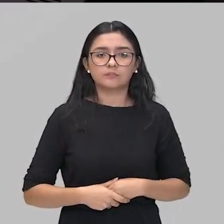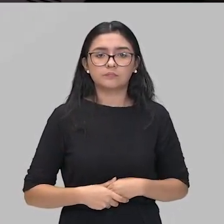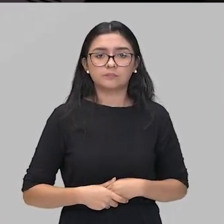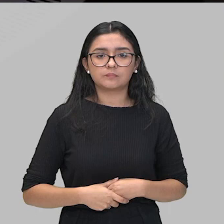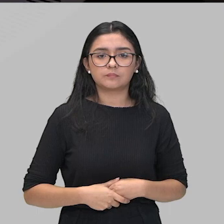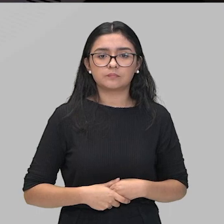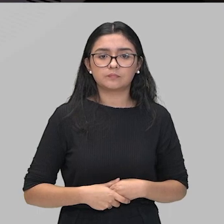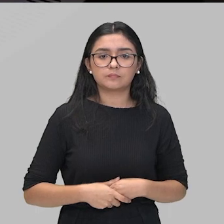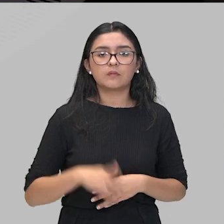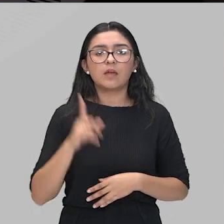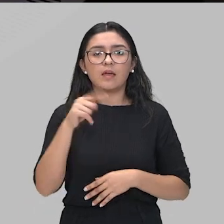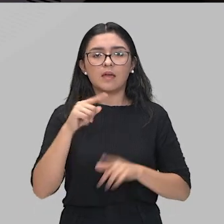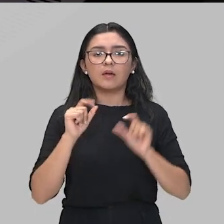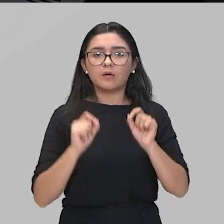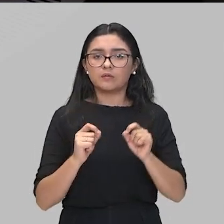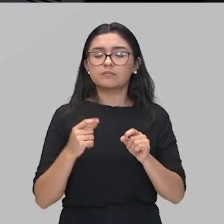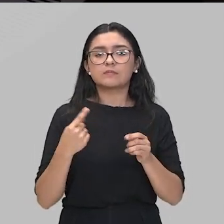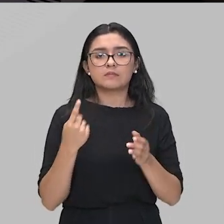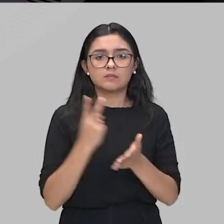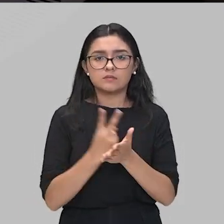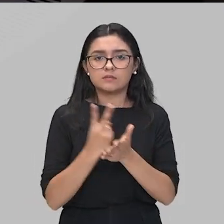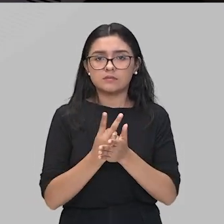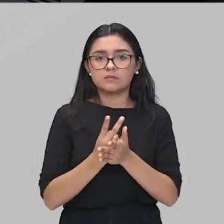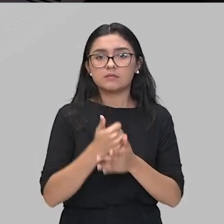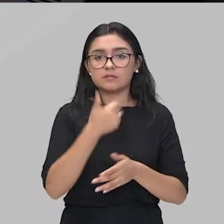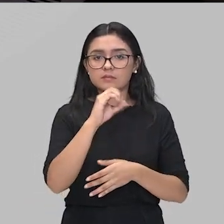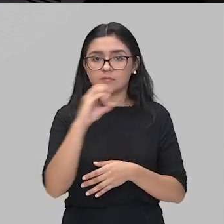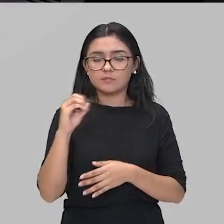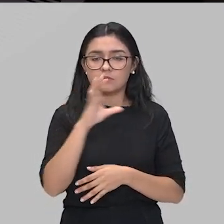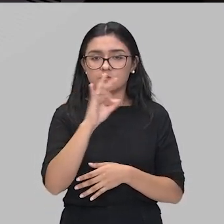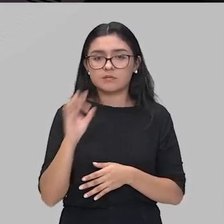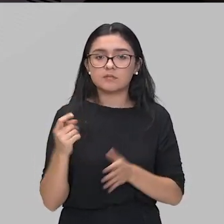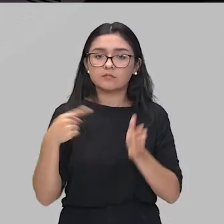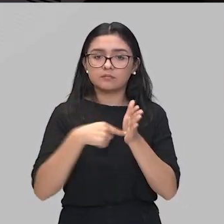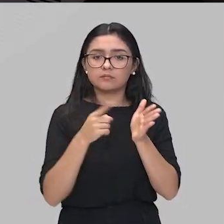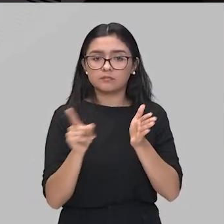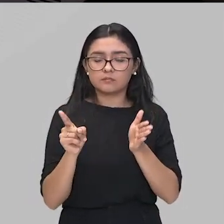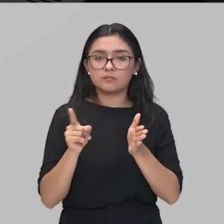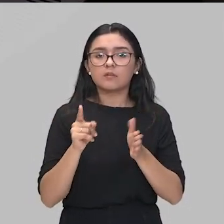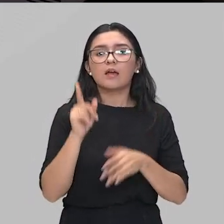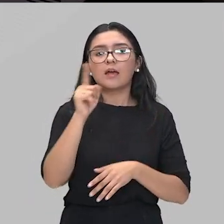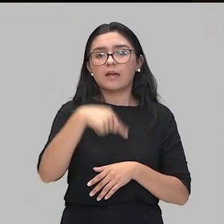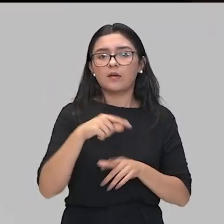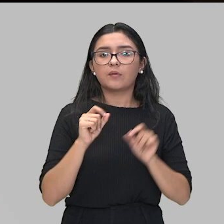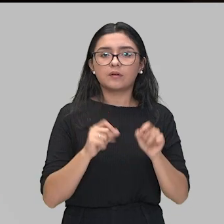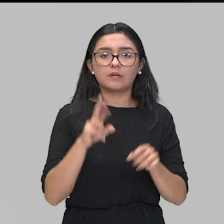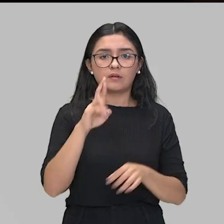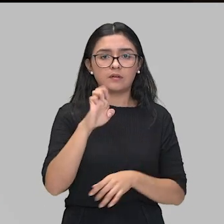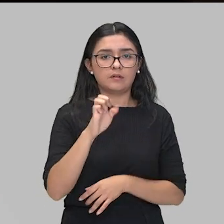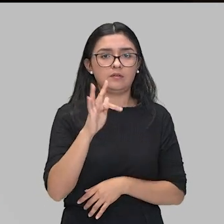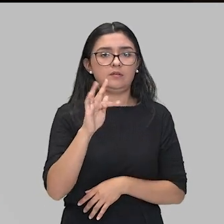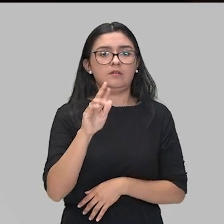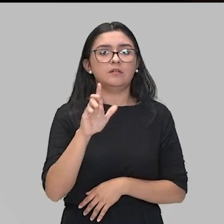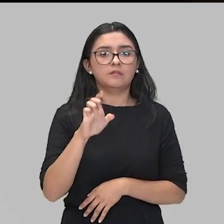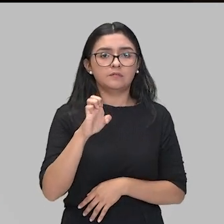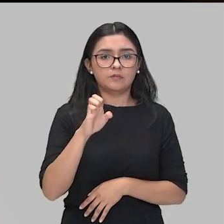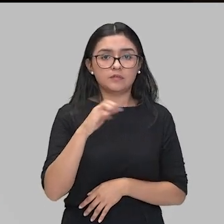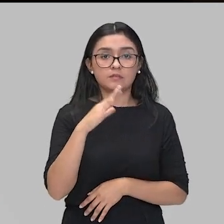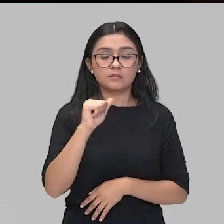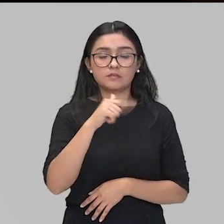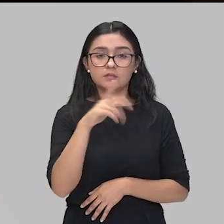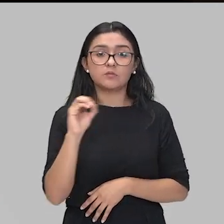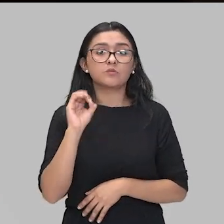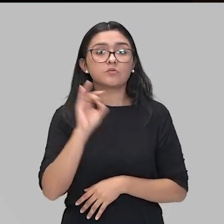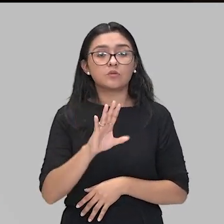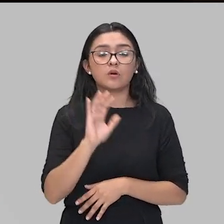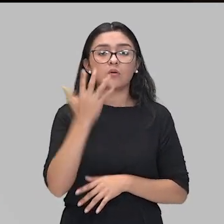o feixe é totalmente refletido. Nós chamamos esse fenômeno de reflexão interna total. E isso só